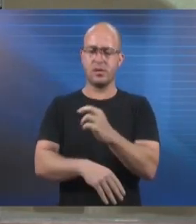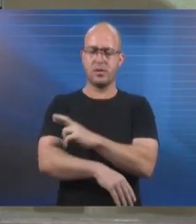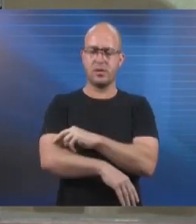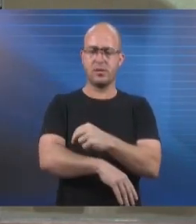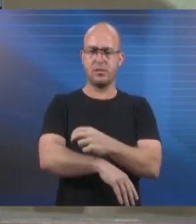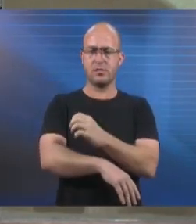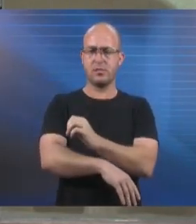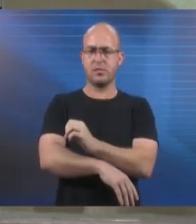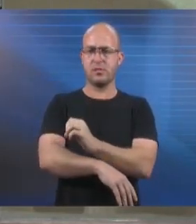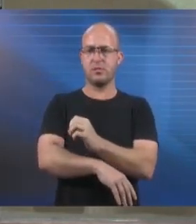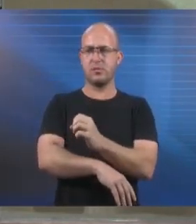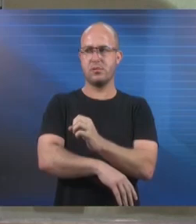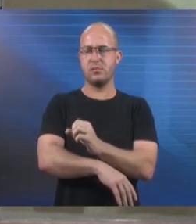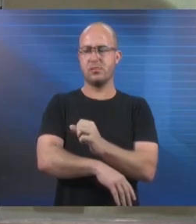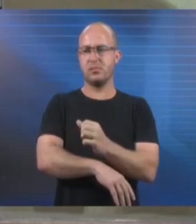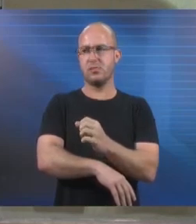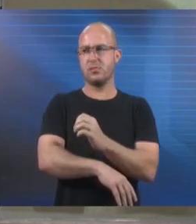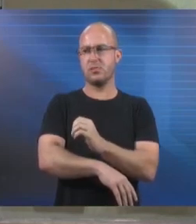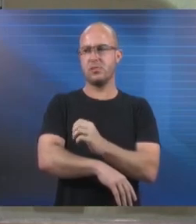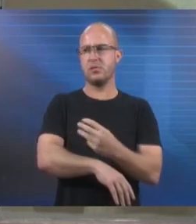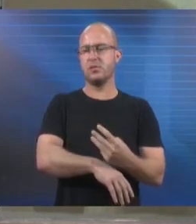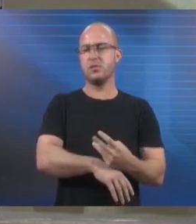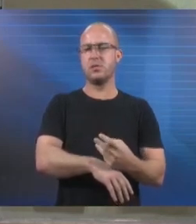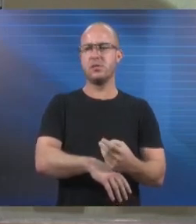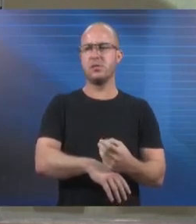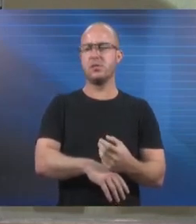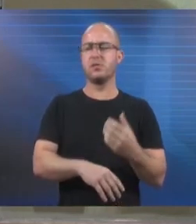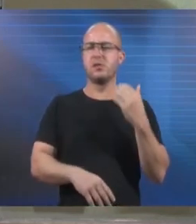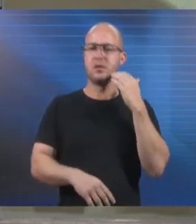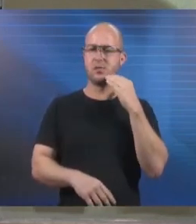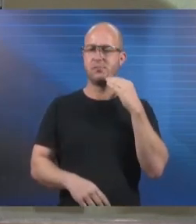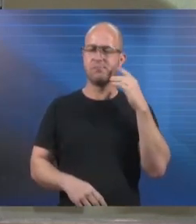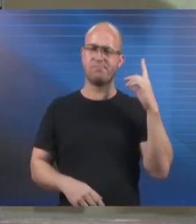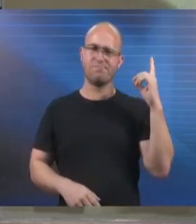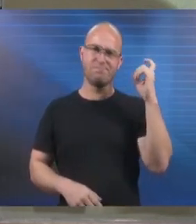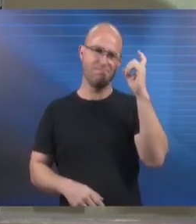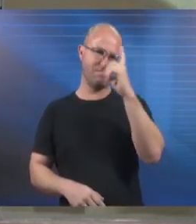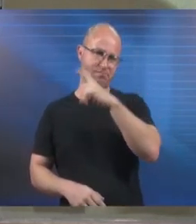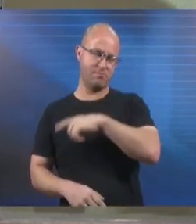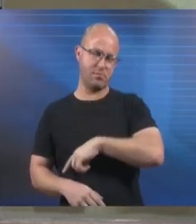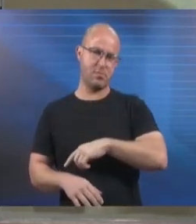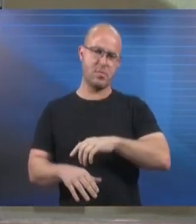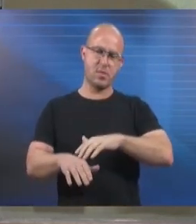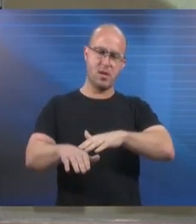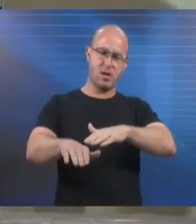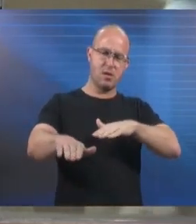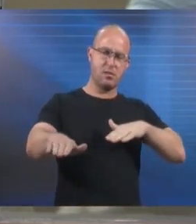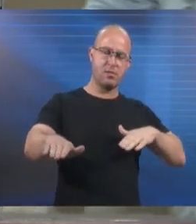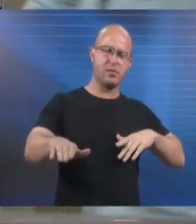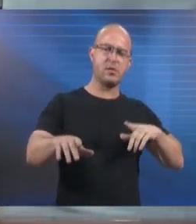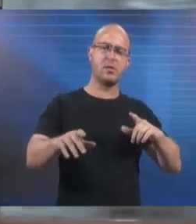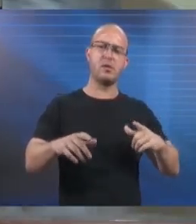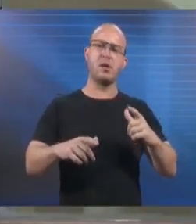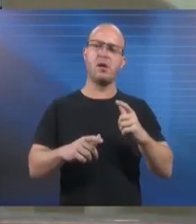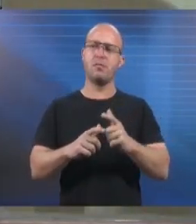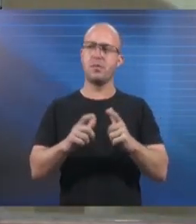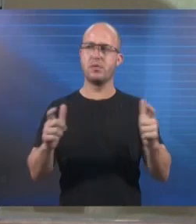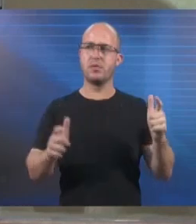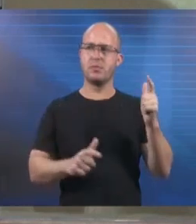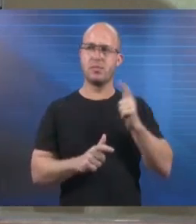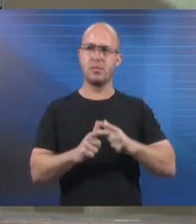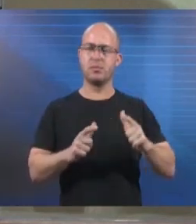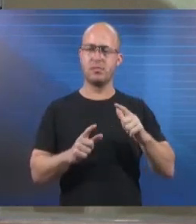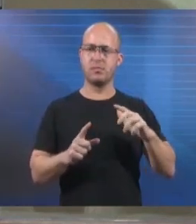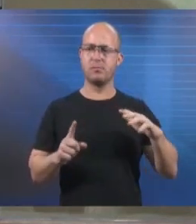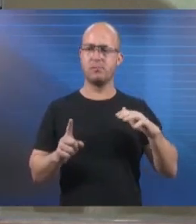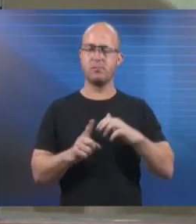Floresta os buracos estão dificultando o trânsito e aumentando o risco de acidentes para moradores